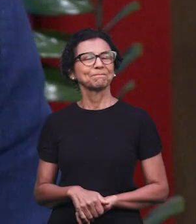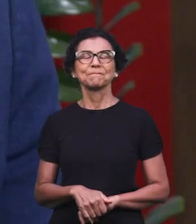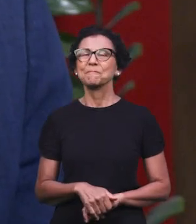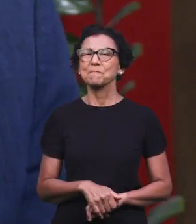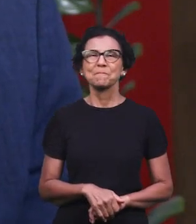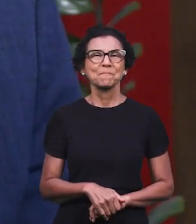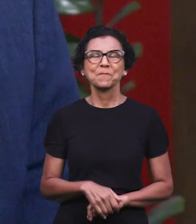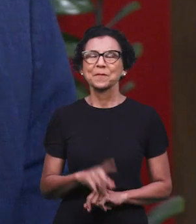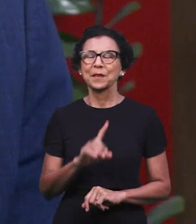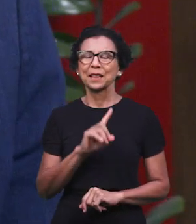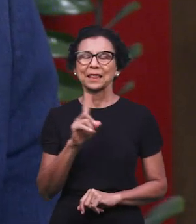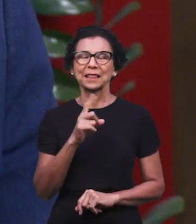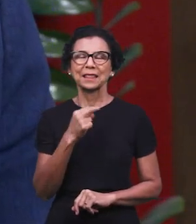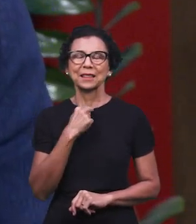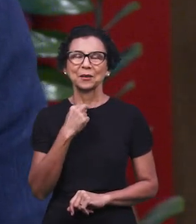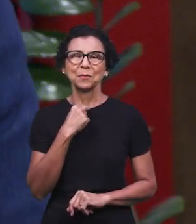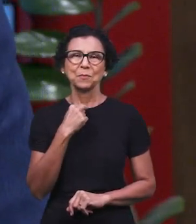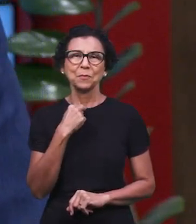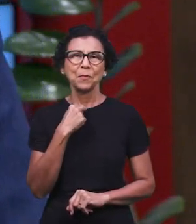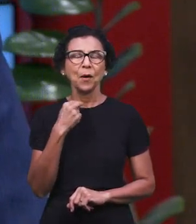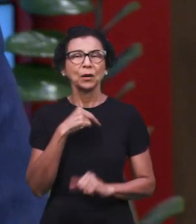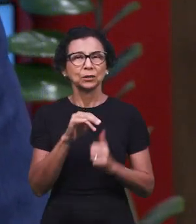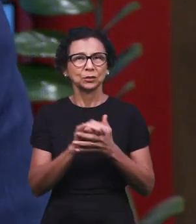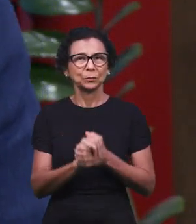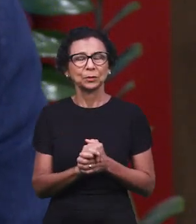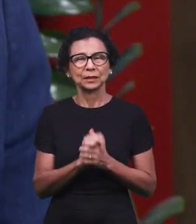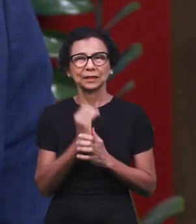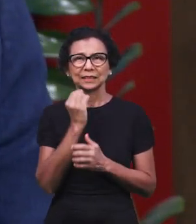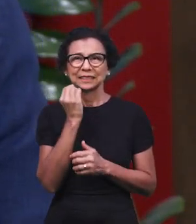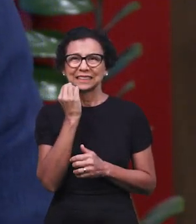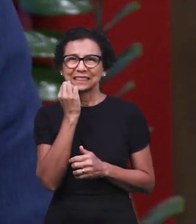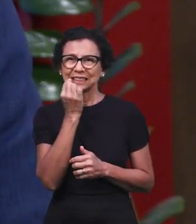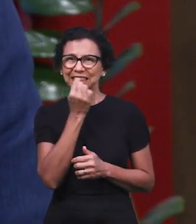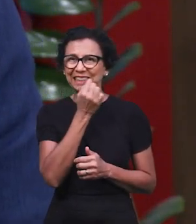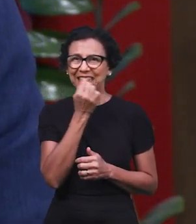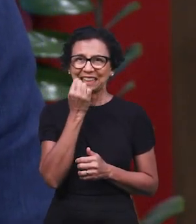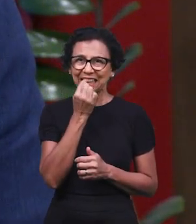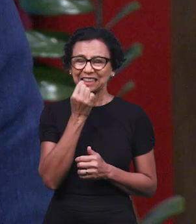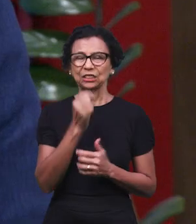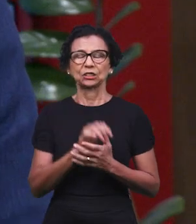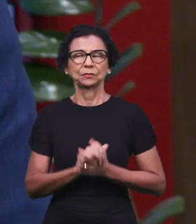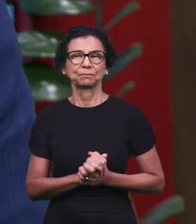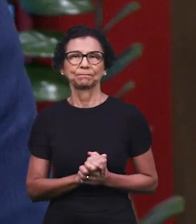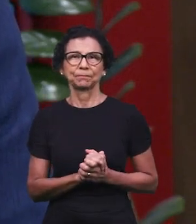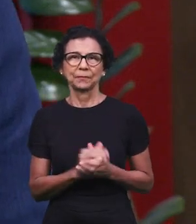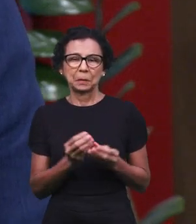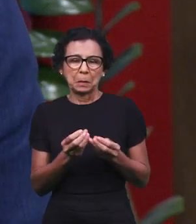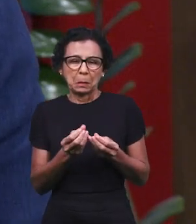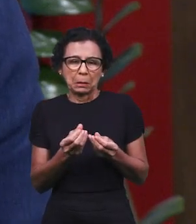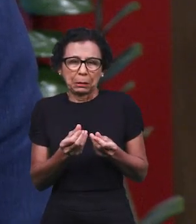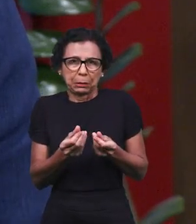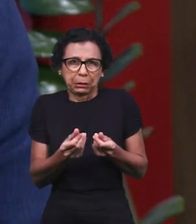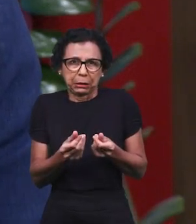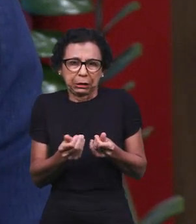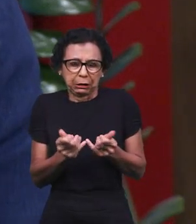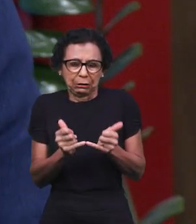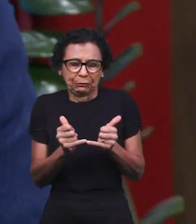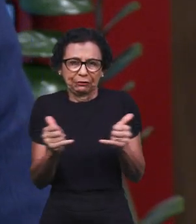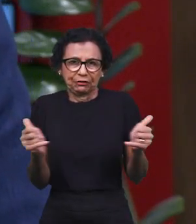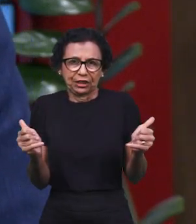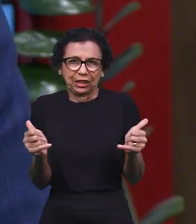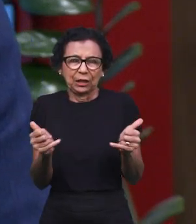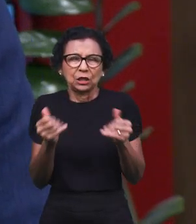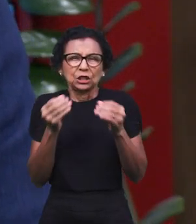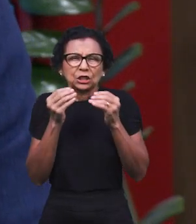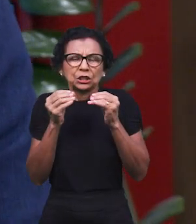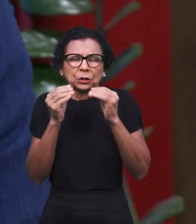desfazendo essas camadas, você vai ficar branco? Vai. Só que vai dar problema de sensibilidade. E é isso que a gente